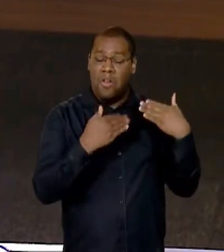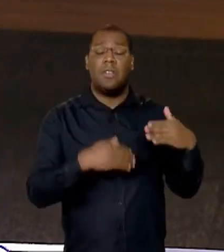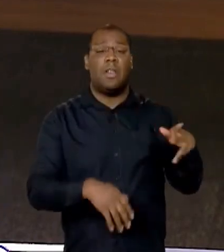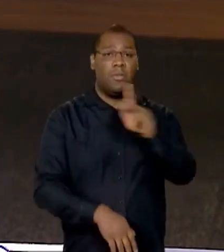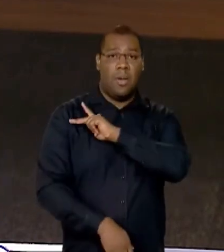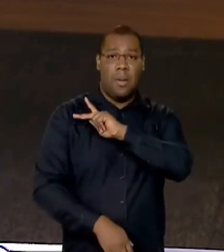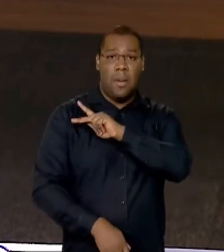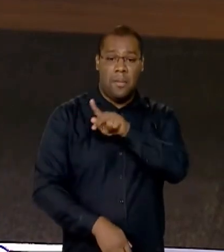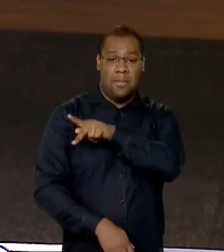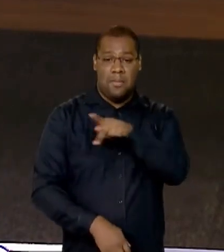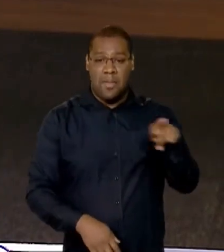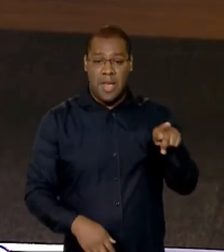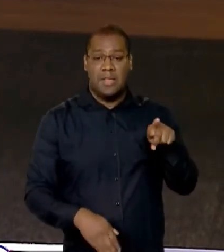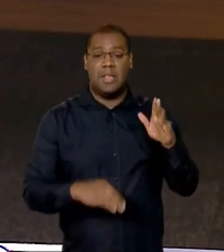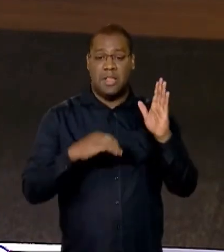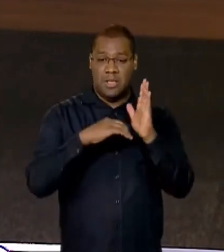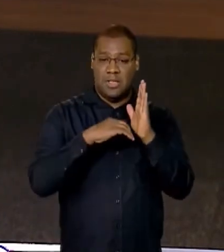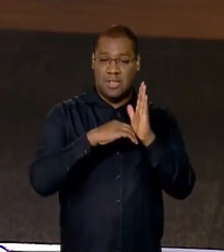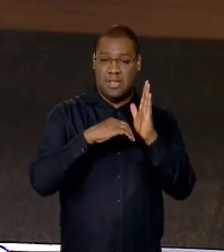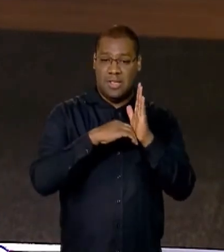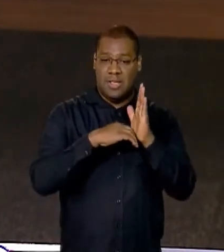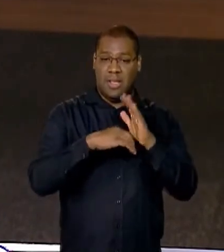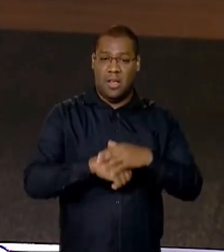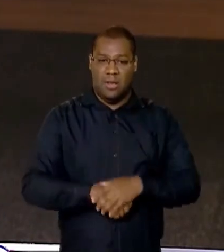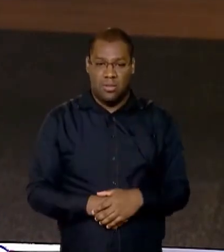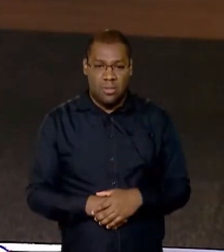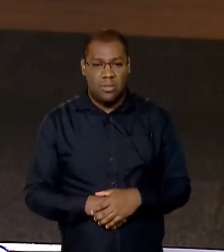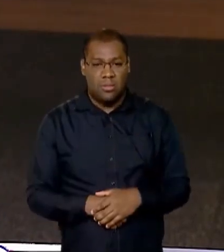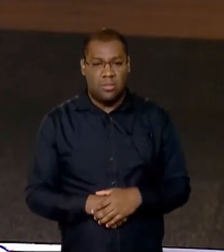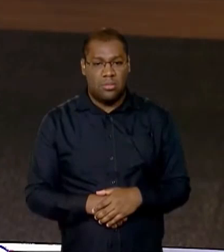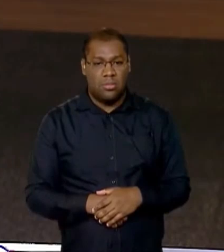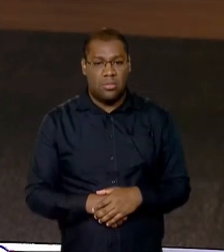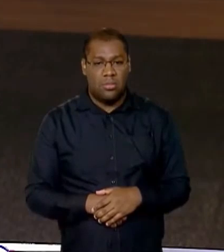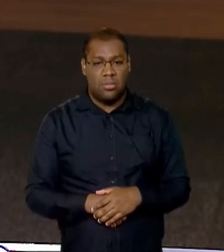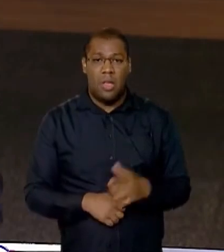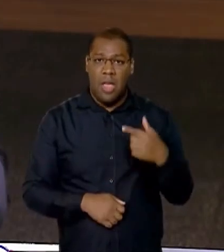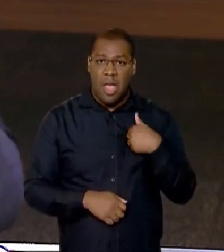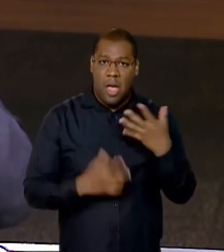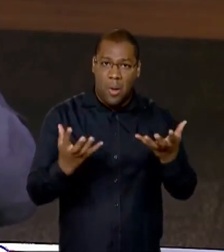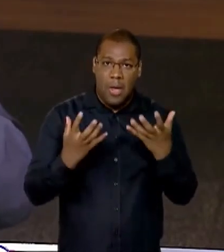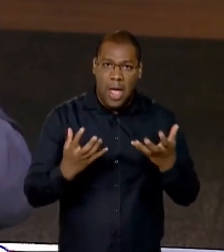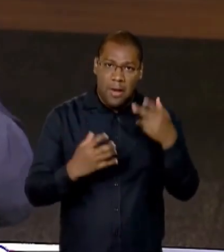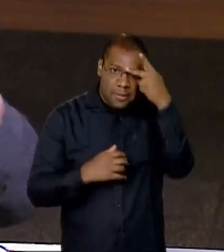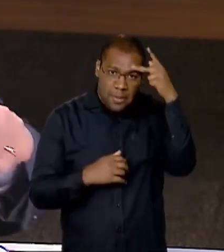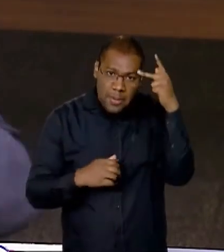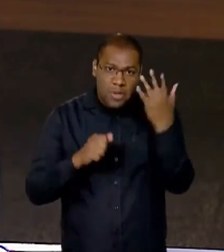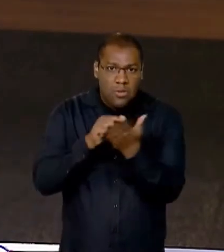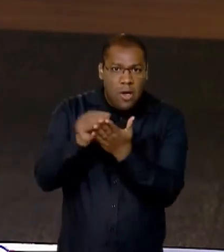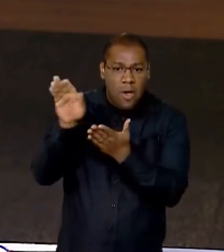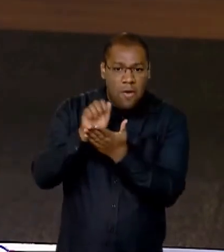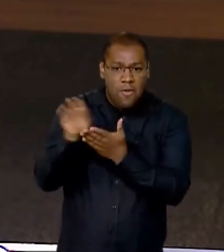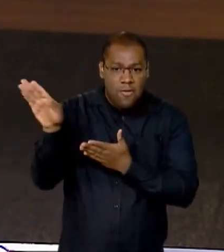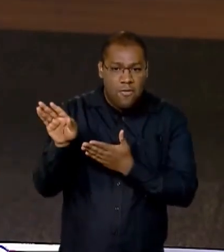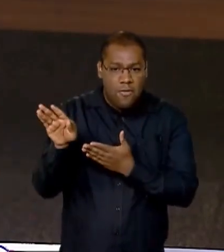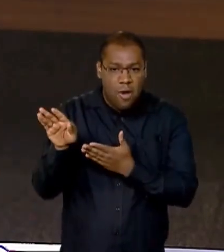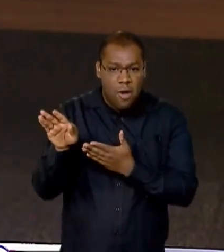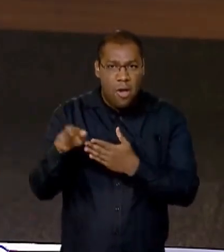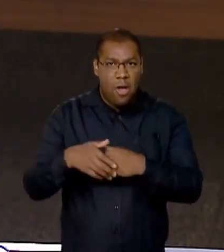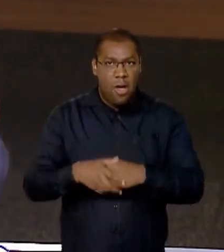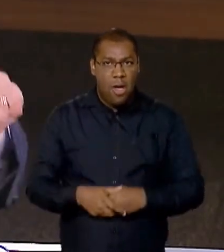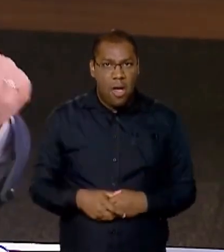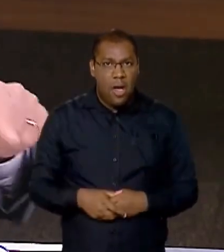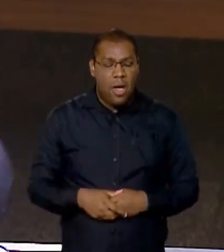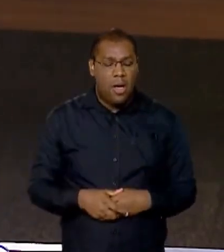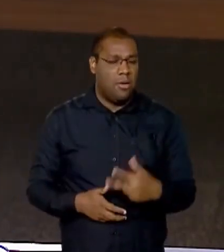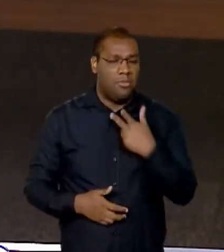tenha uma contrapartida eu quero desoneração para quê só para aumentar meu lucro ou quero desoneração para aumentar salário dos trabalhadores quero